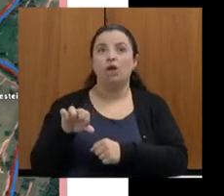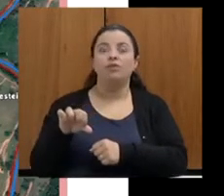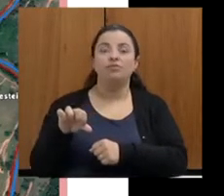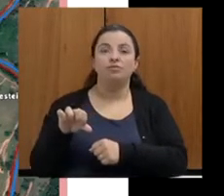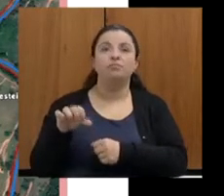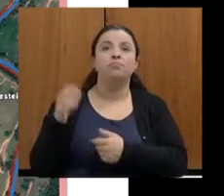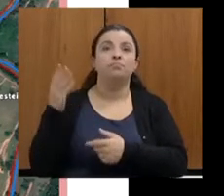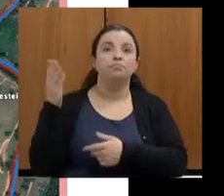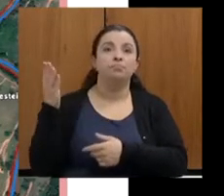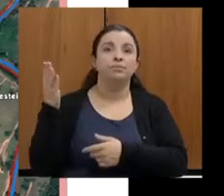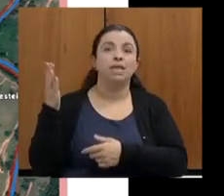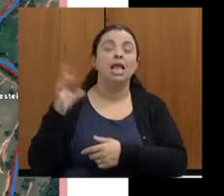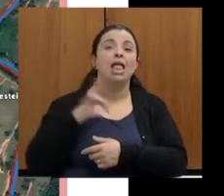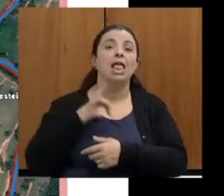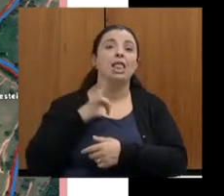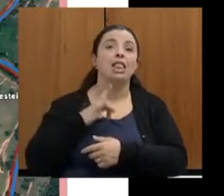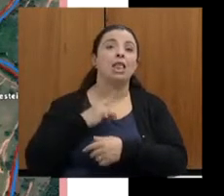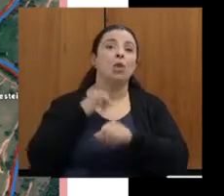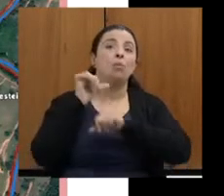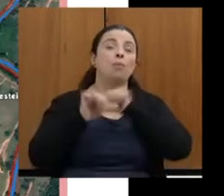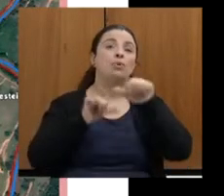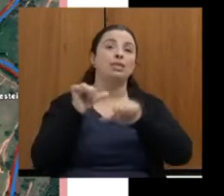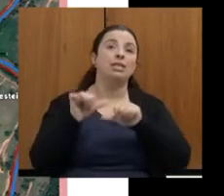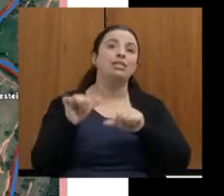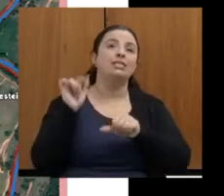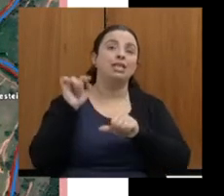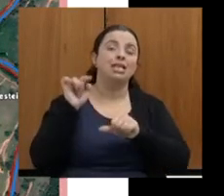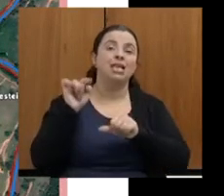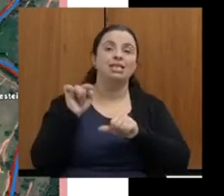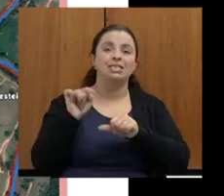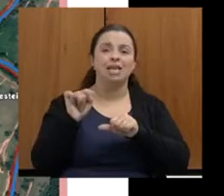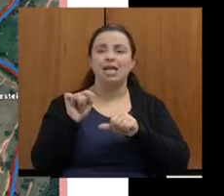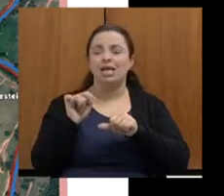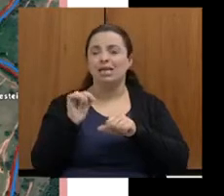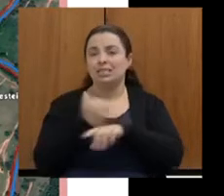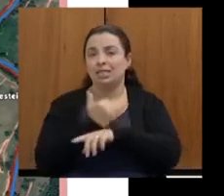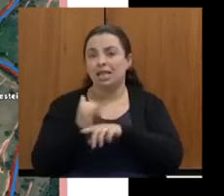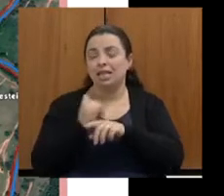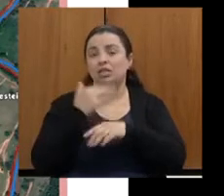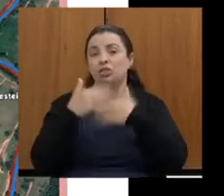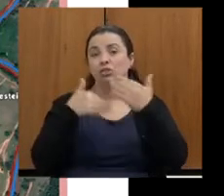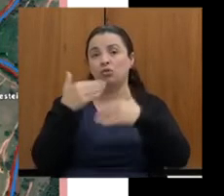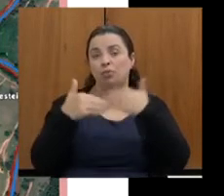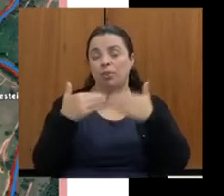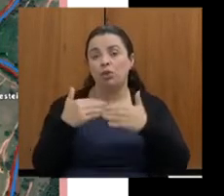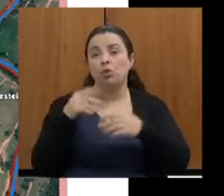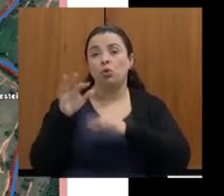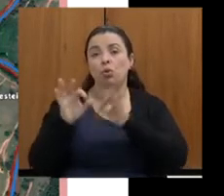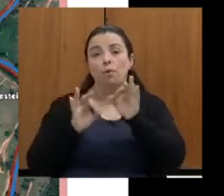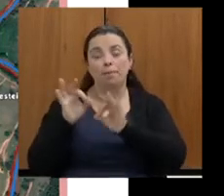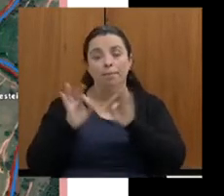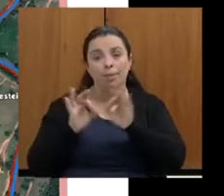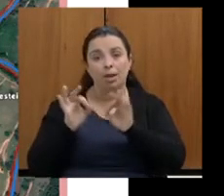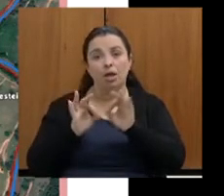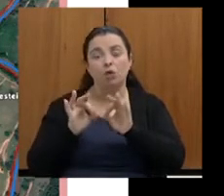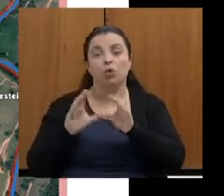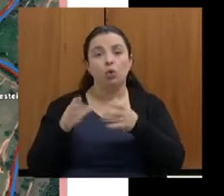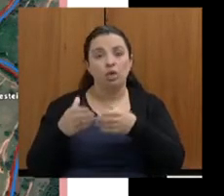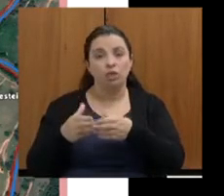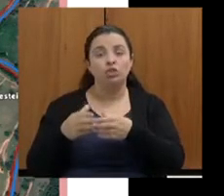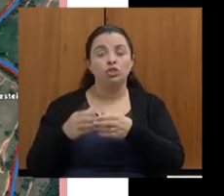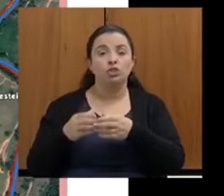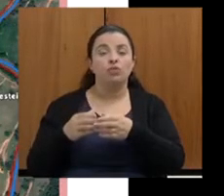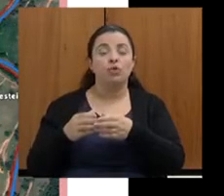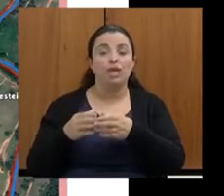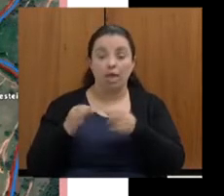uma alteração em todo esse esquema é de desenvolvimento do próprio plano para o ressecamento coletivo de Gesteira que foi concluído